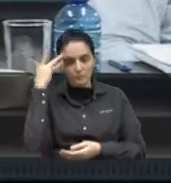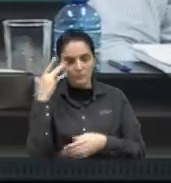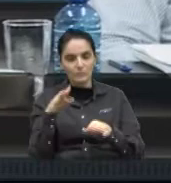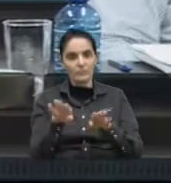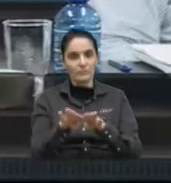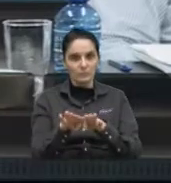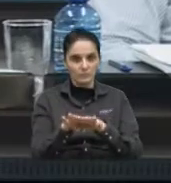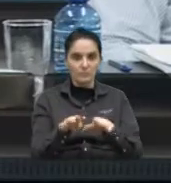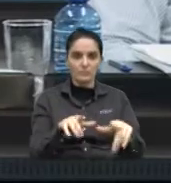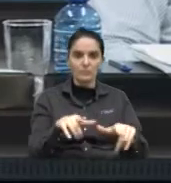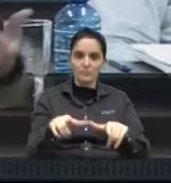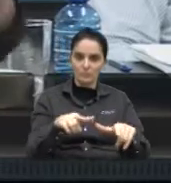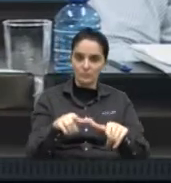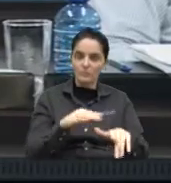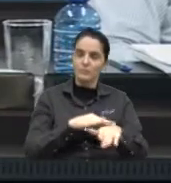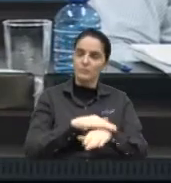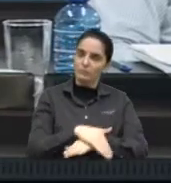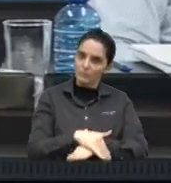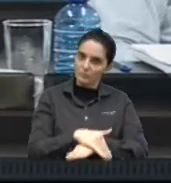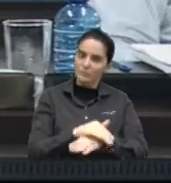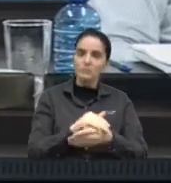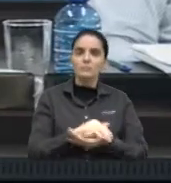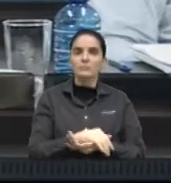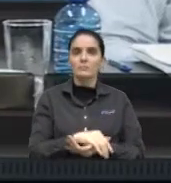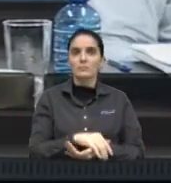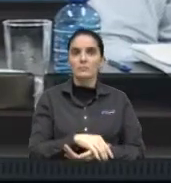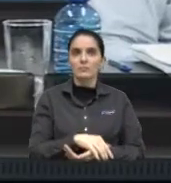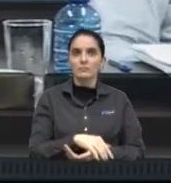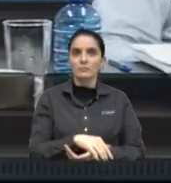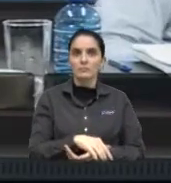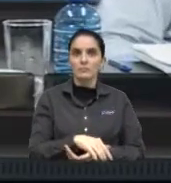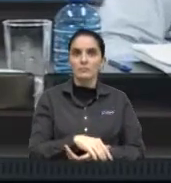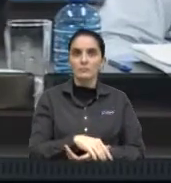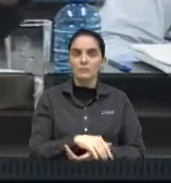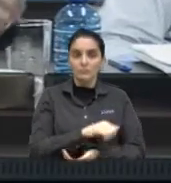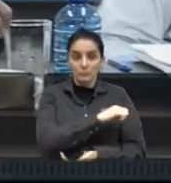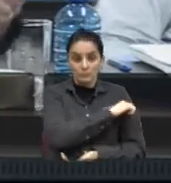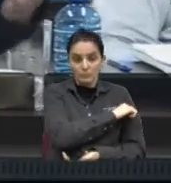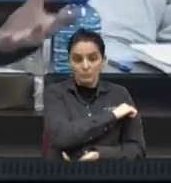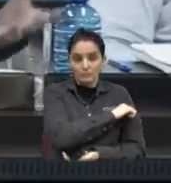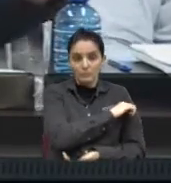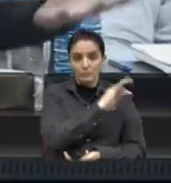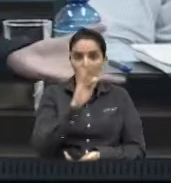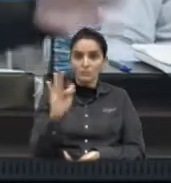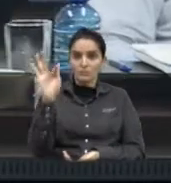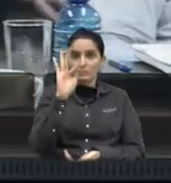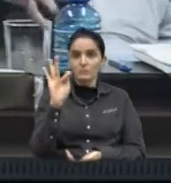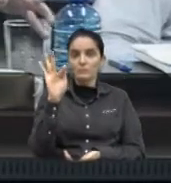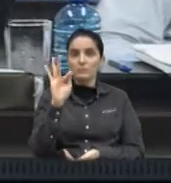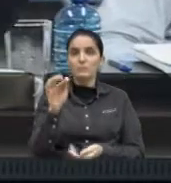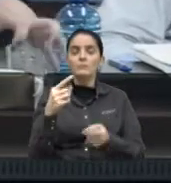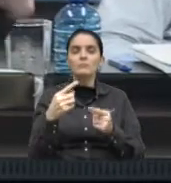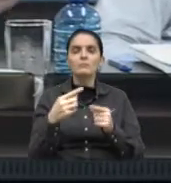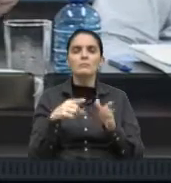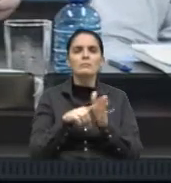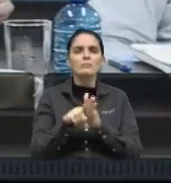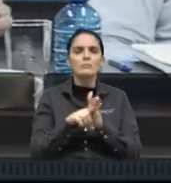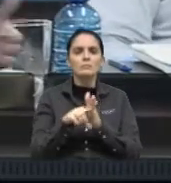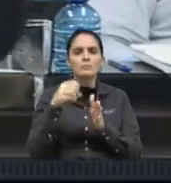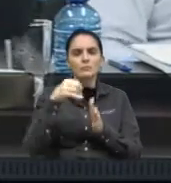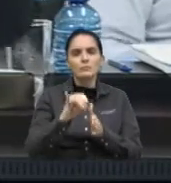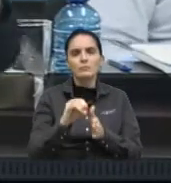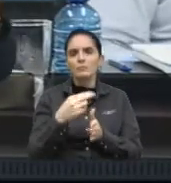eu sou questionado por diversas vezes inclusive por alunos universitários o porquê de eles não podem participar a sensação é só à noite